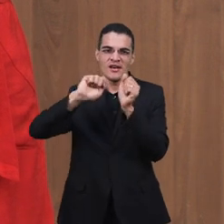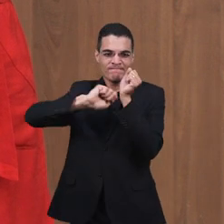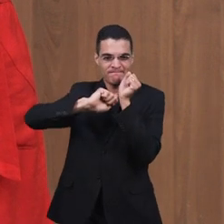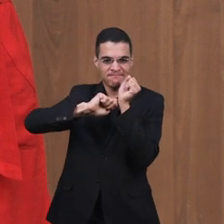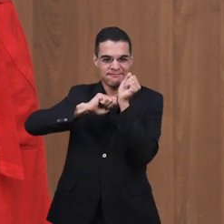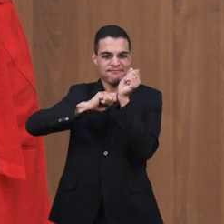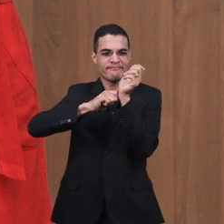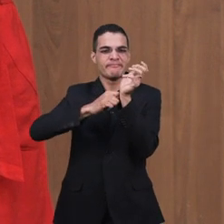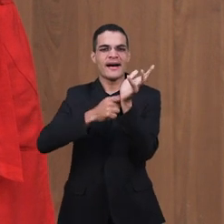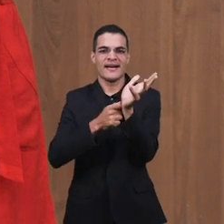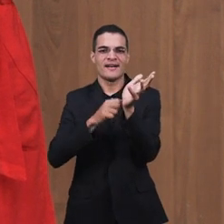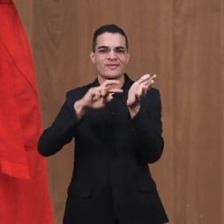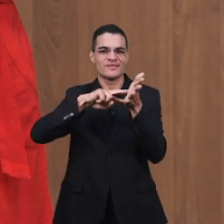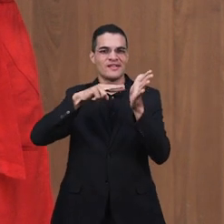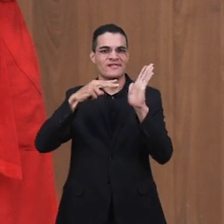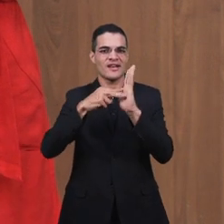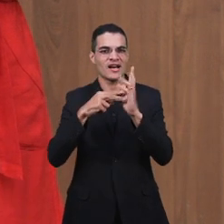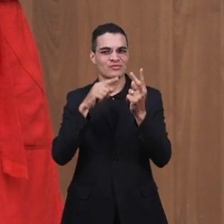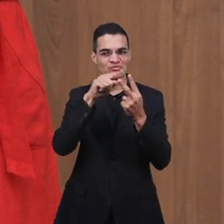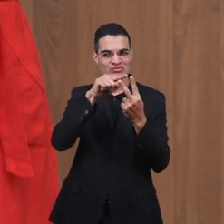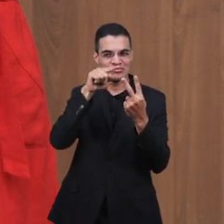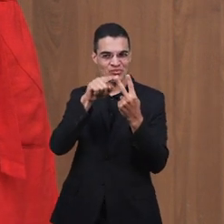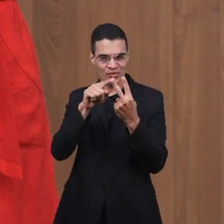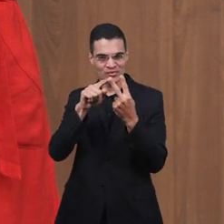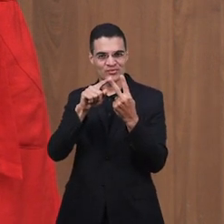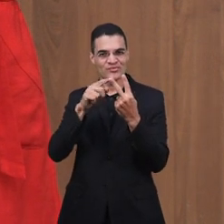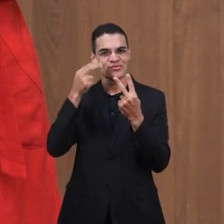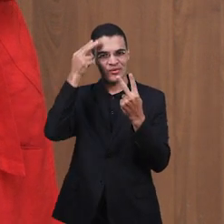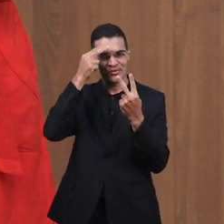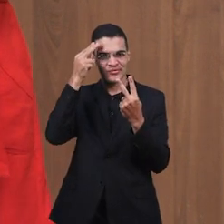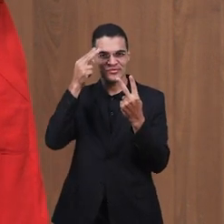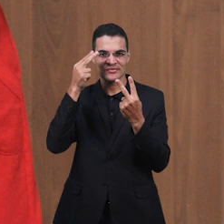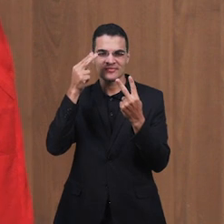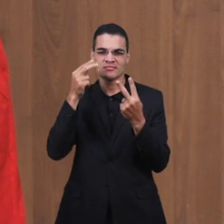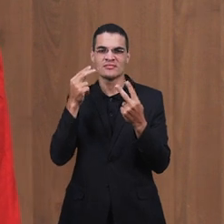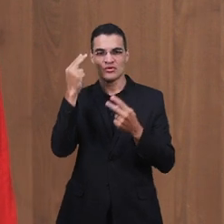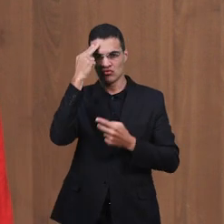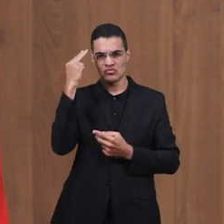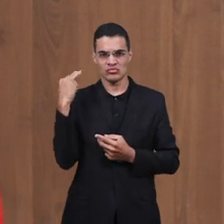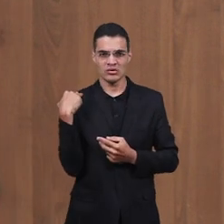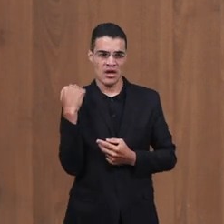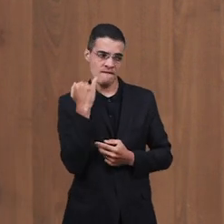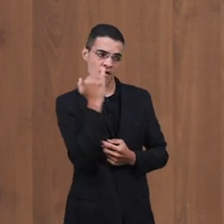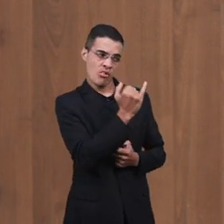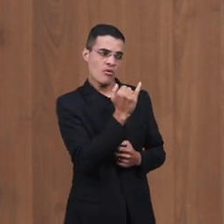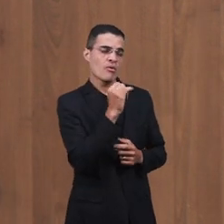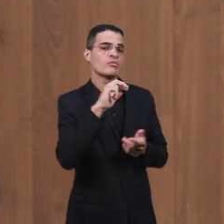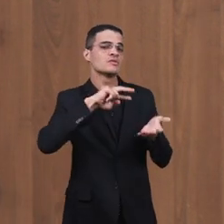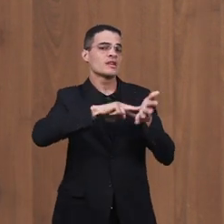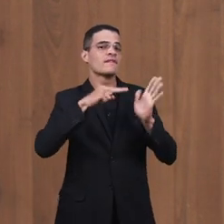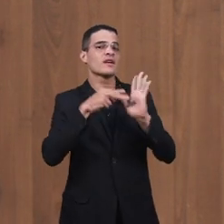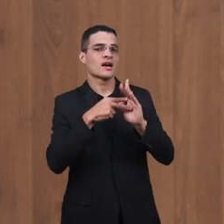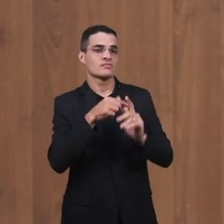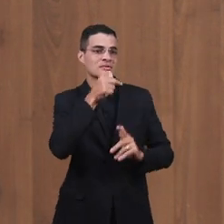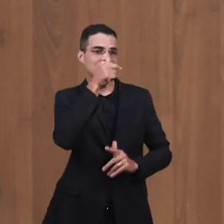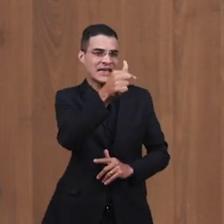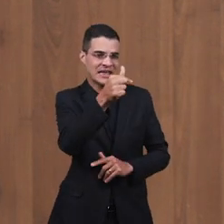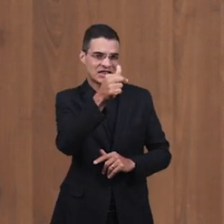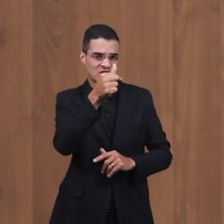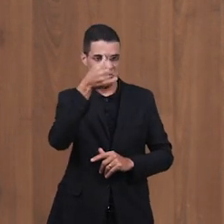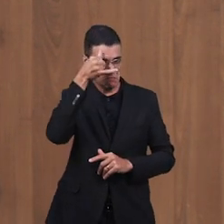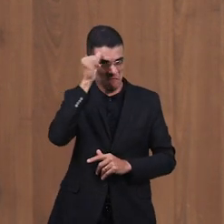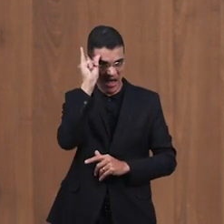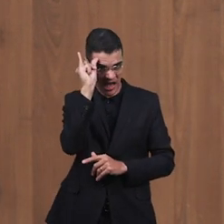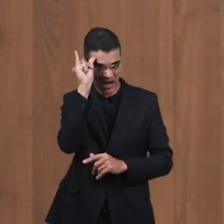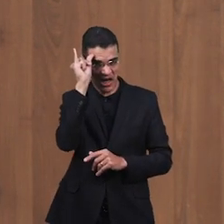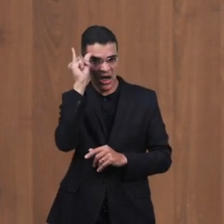poderia revelar o significado de tudo aquilo. E ele disse a Faraó: "As 7 vacas